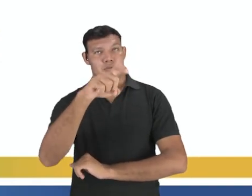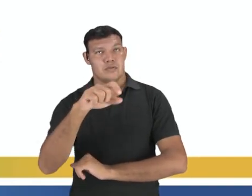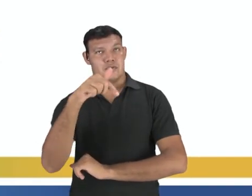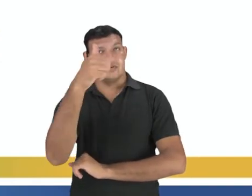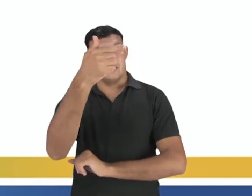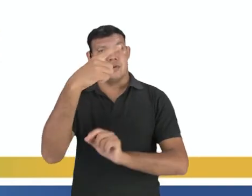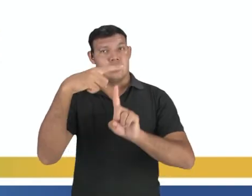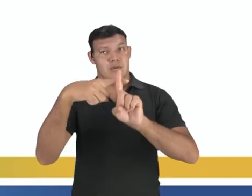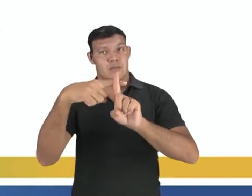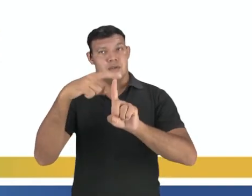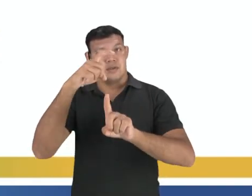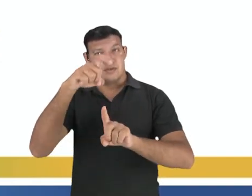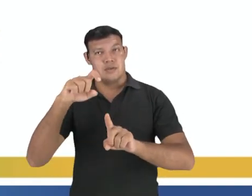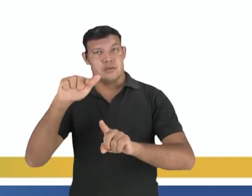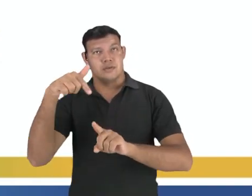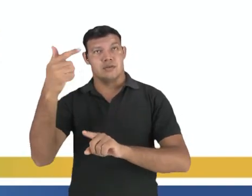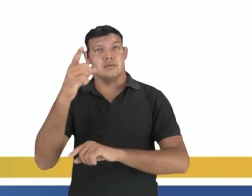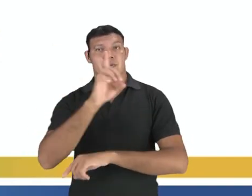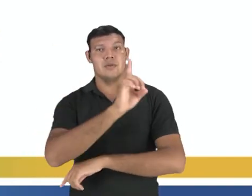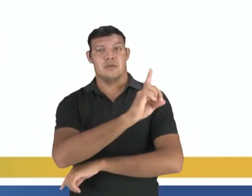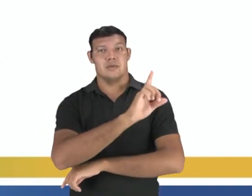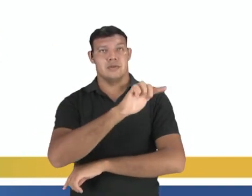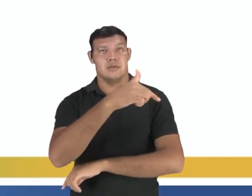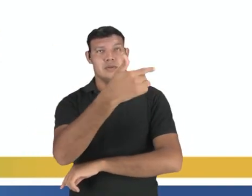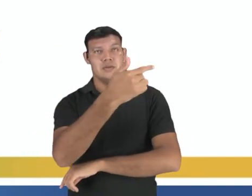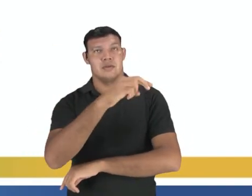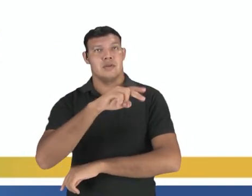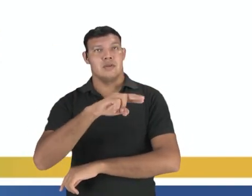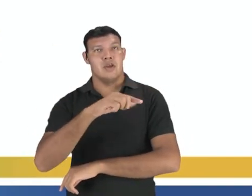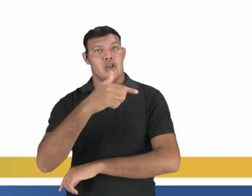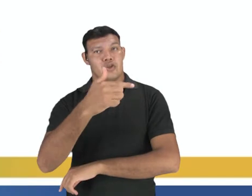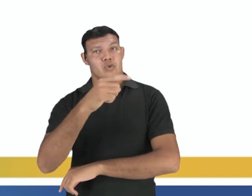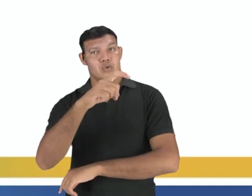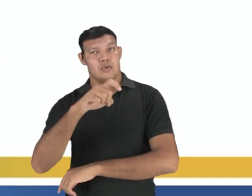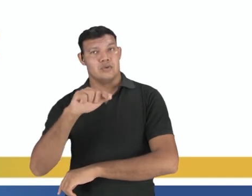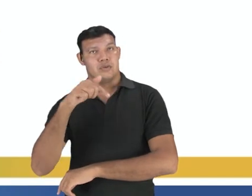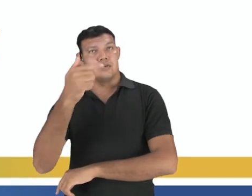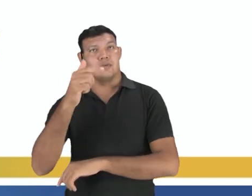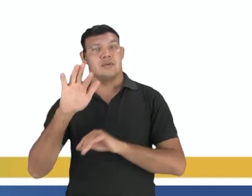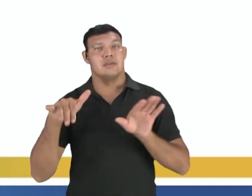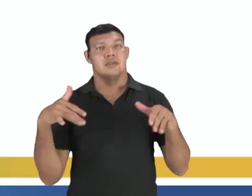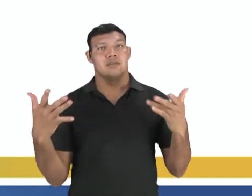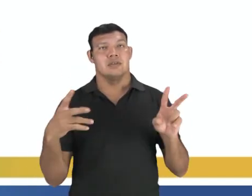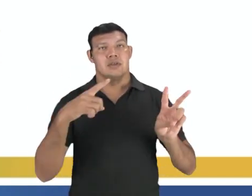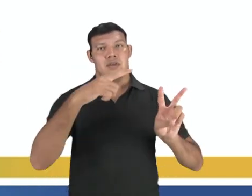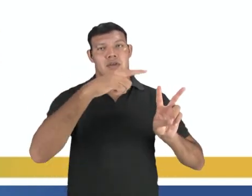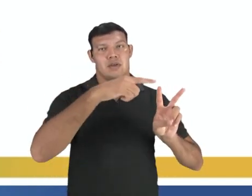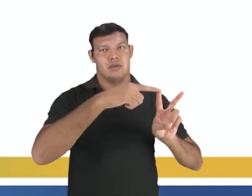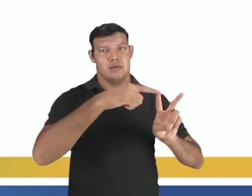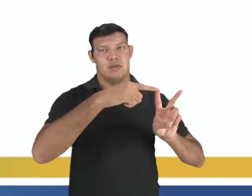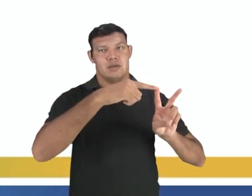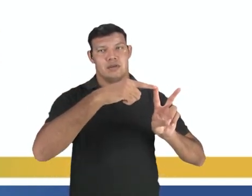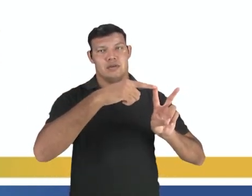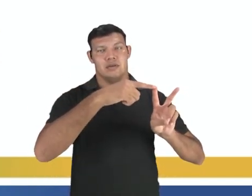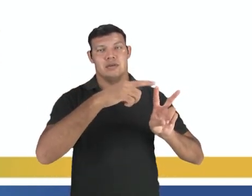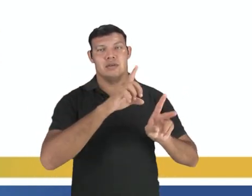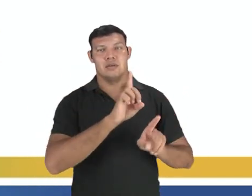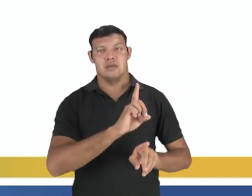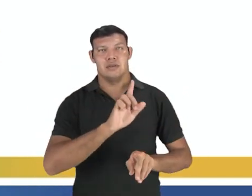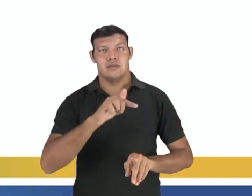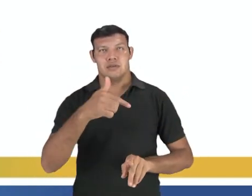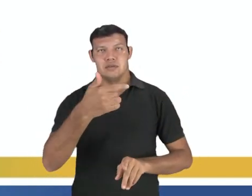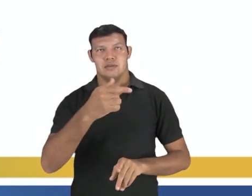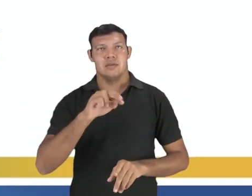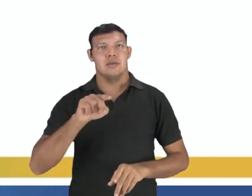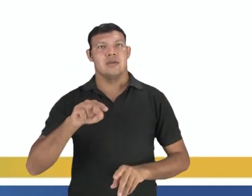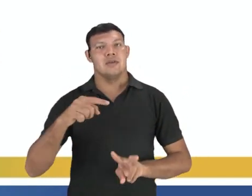quadrado. D ao quadrado é igual a 2x ao quadrado. Então, colocamos raízes nos dois lados,